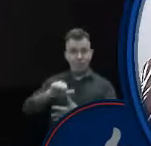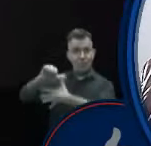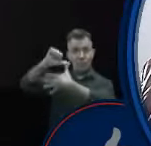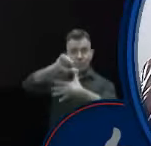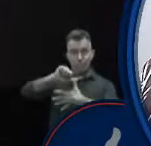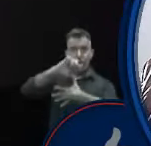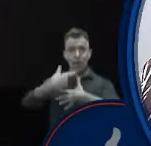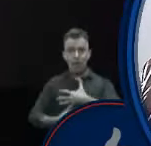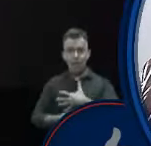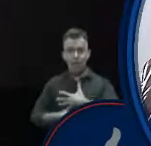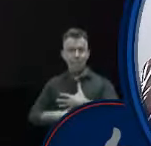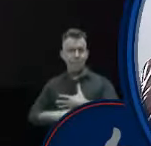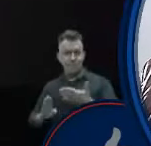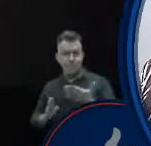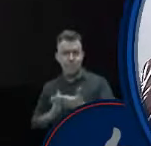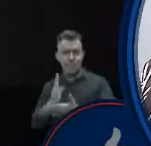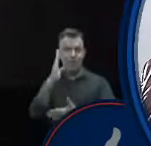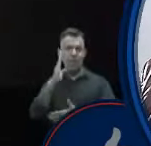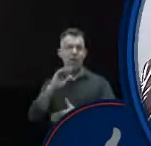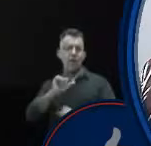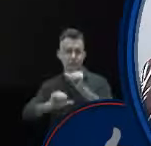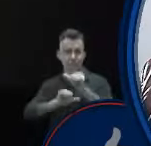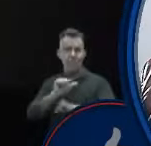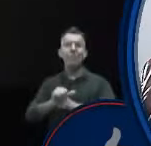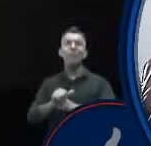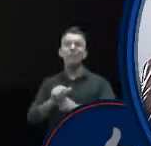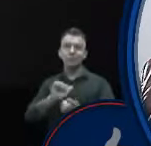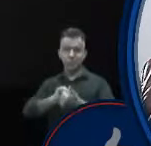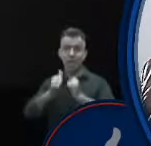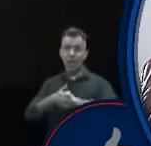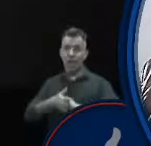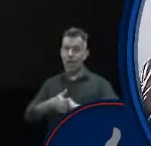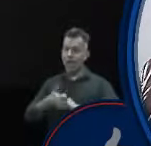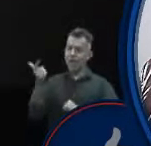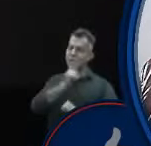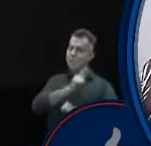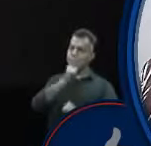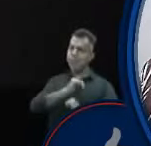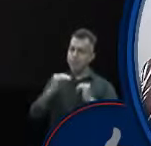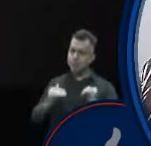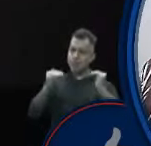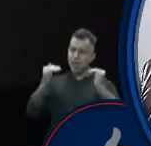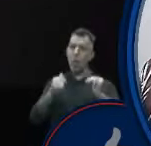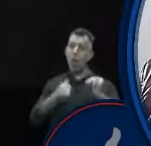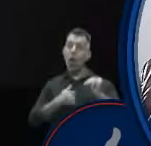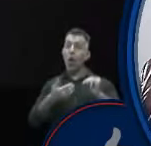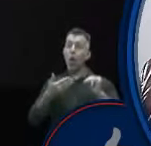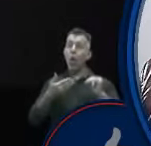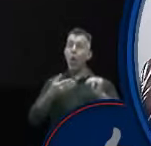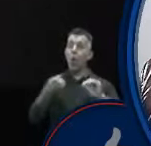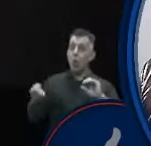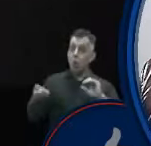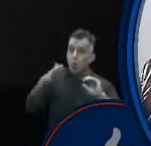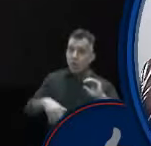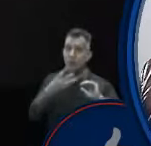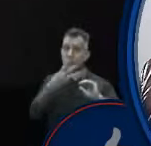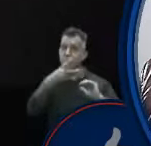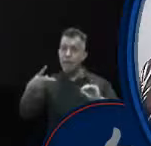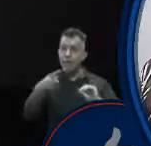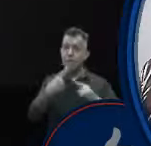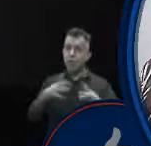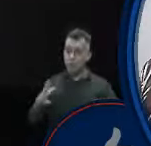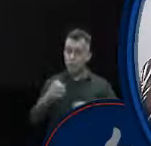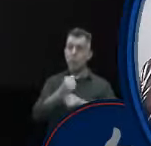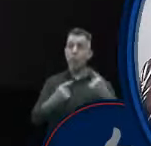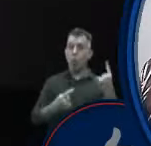com um excelente recall. Seremos imbatíveis quando a gente atrair a oferta infinita do 3P. Porque a soma do